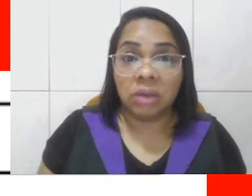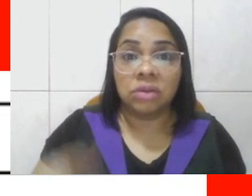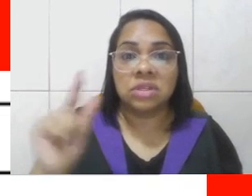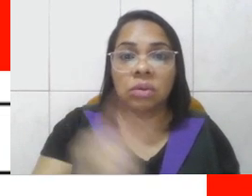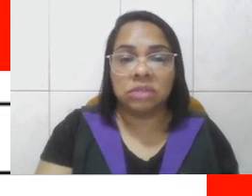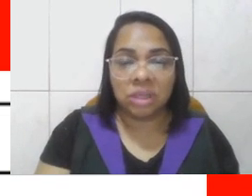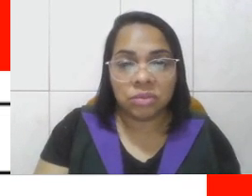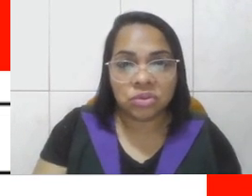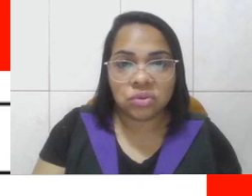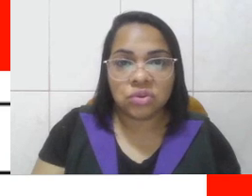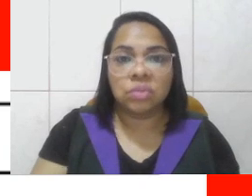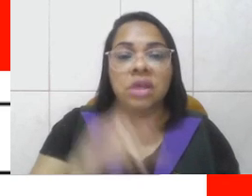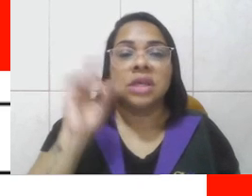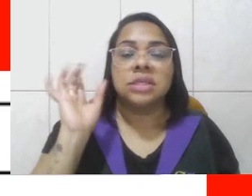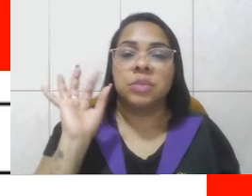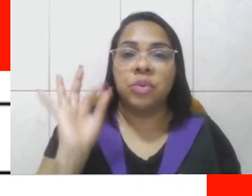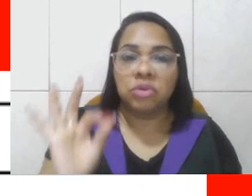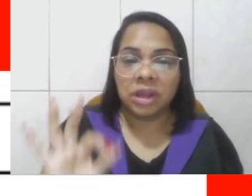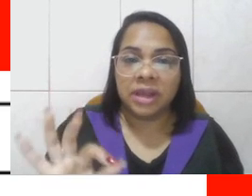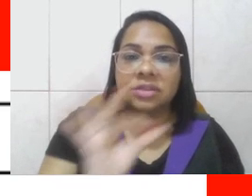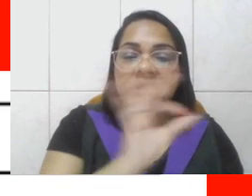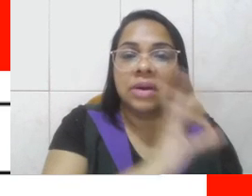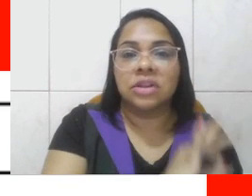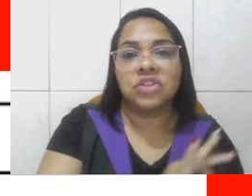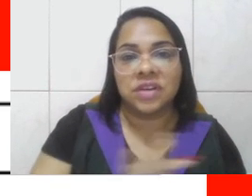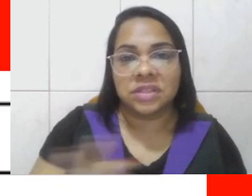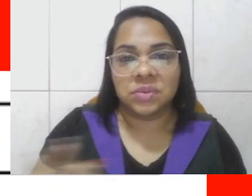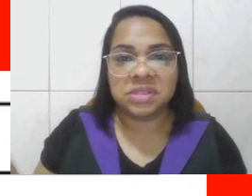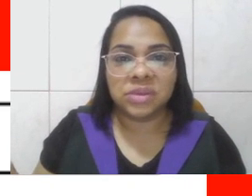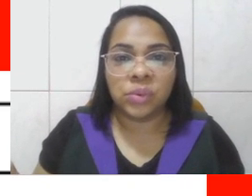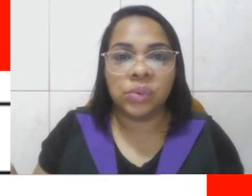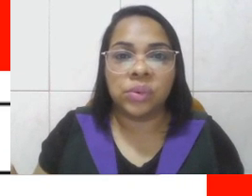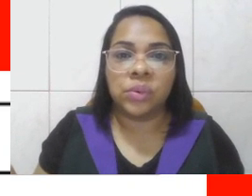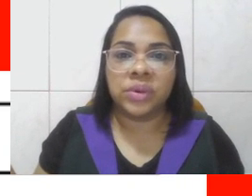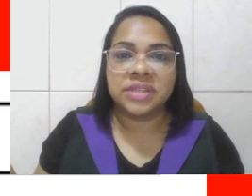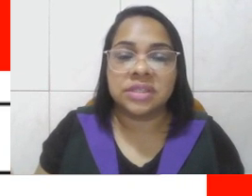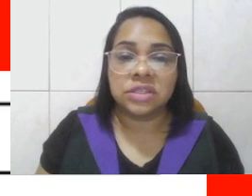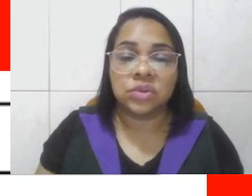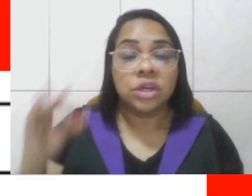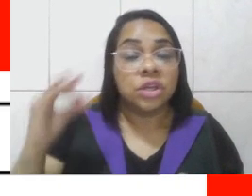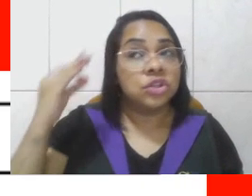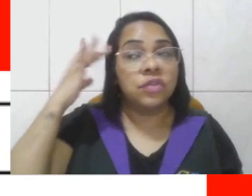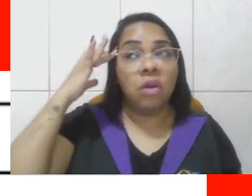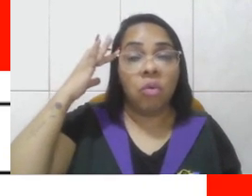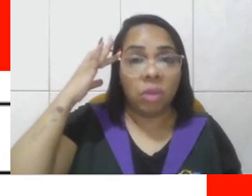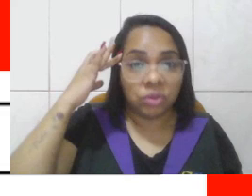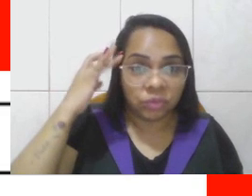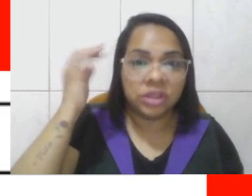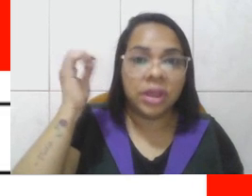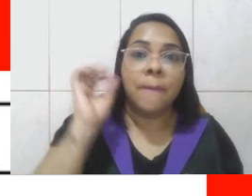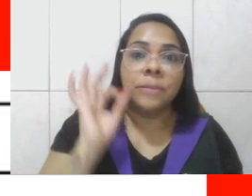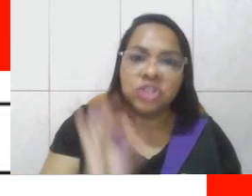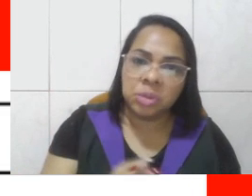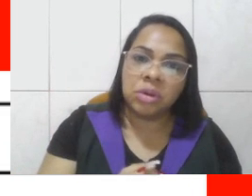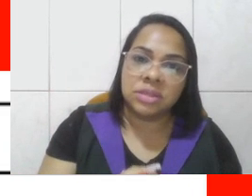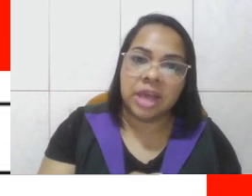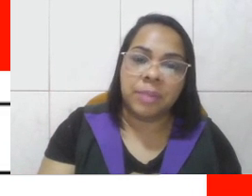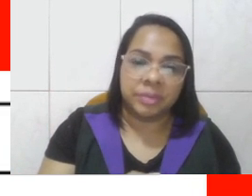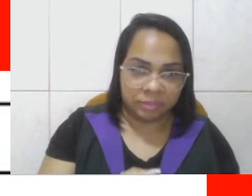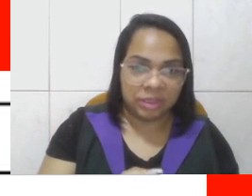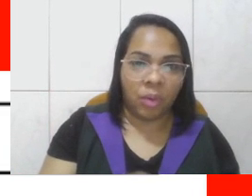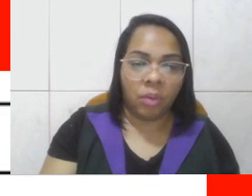próxima aula, nos encontramos no Zoom. Se por um acaso, na hora de fazer o exercício, tiver alguma dúvida, me chame